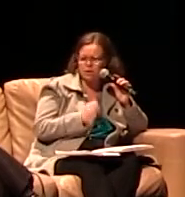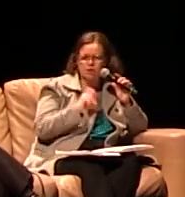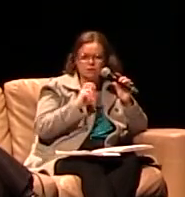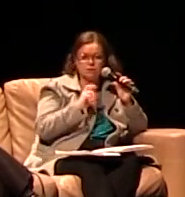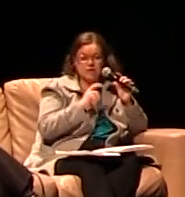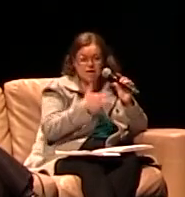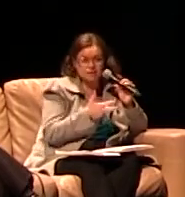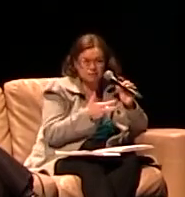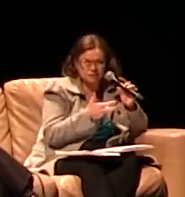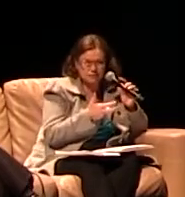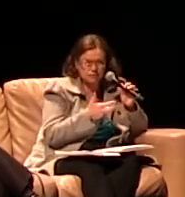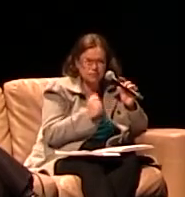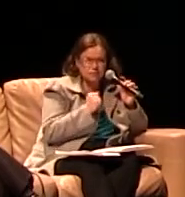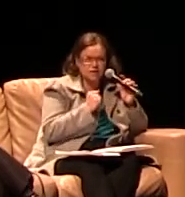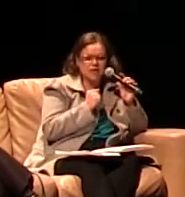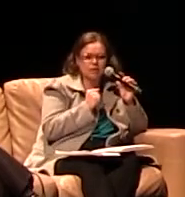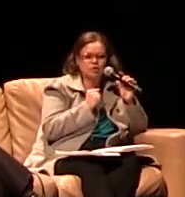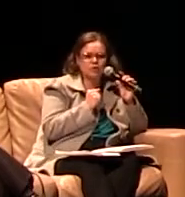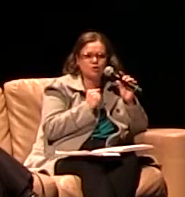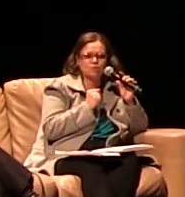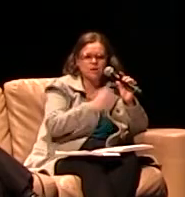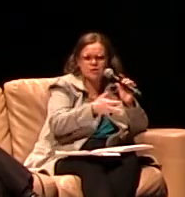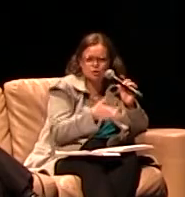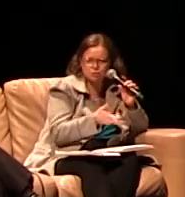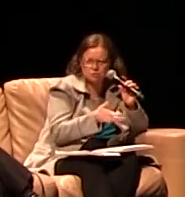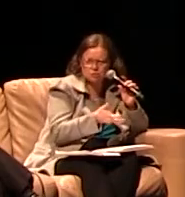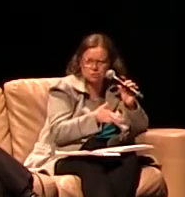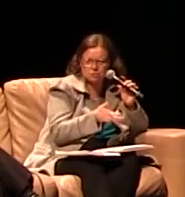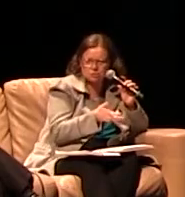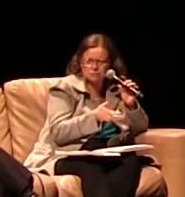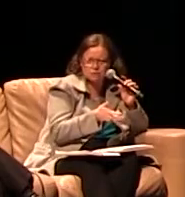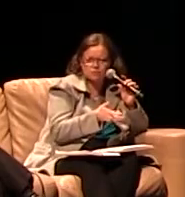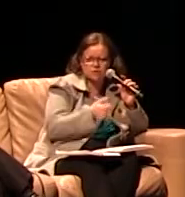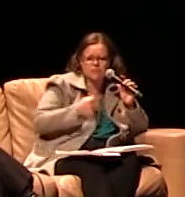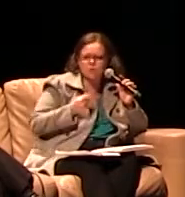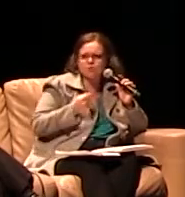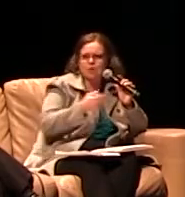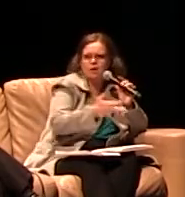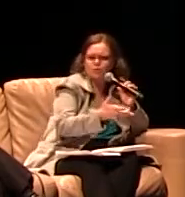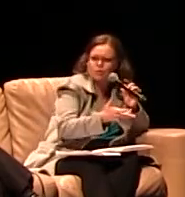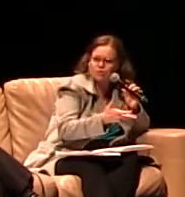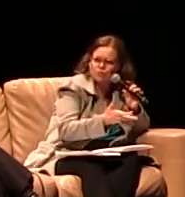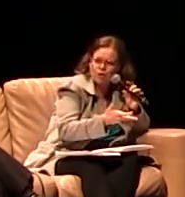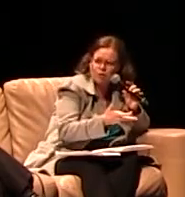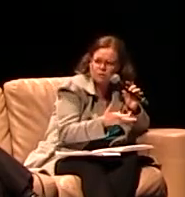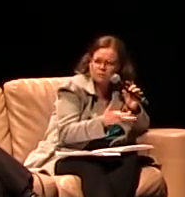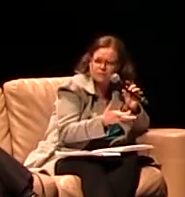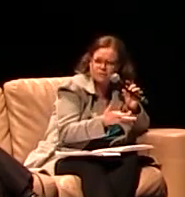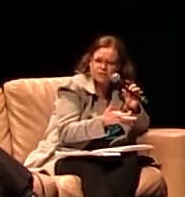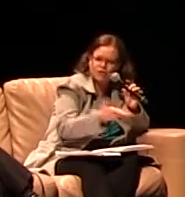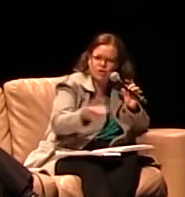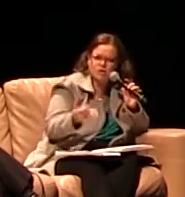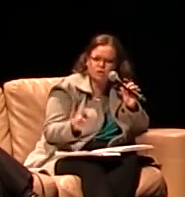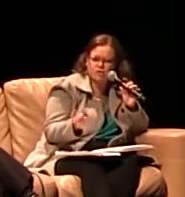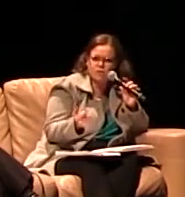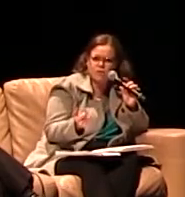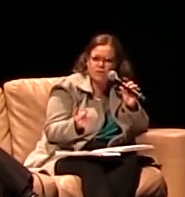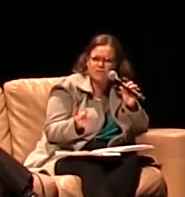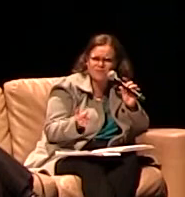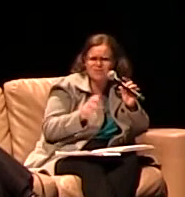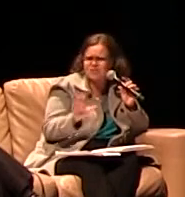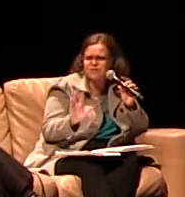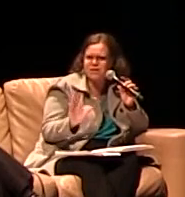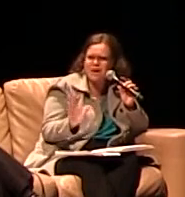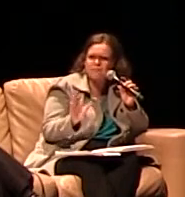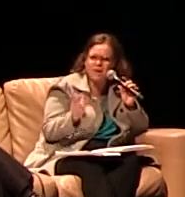acordo? Você entra, a gente brinca junto, você me consola, eu te consolo, e a gente resolve o